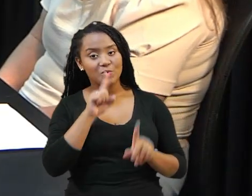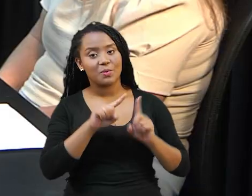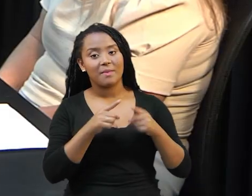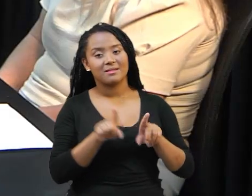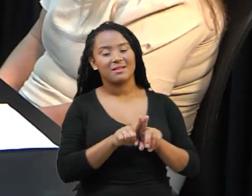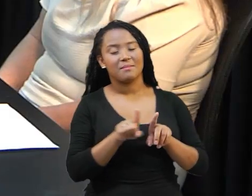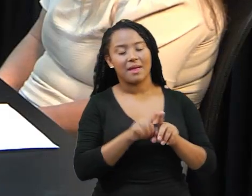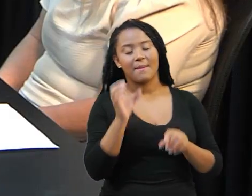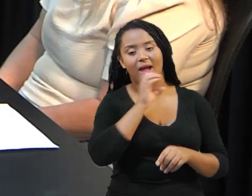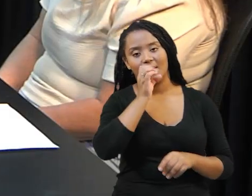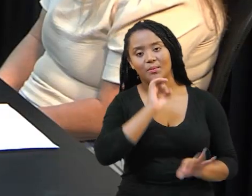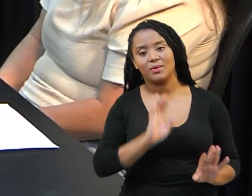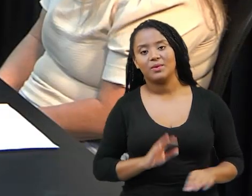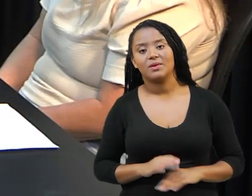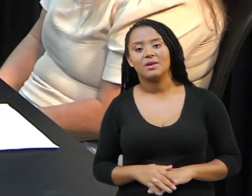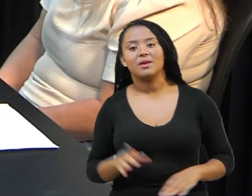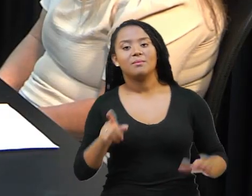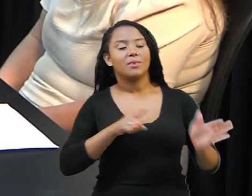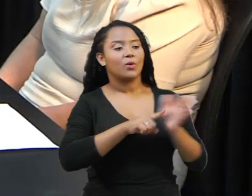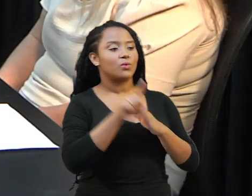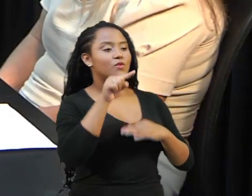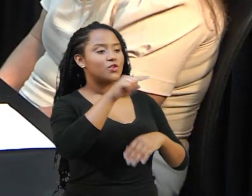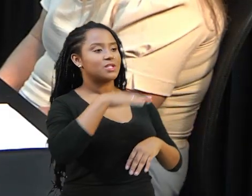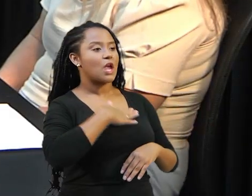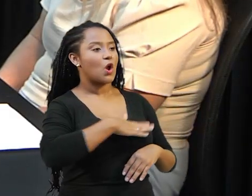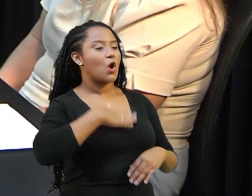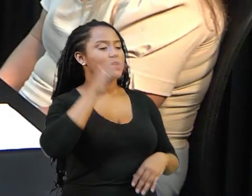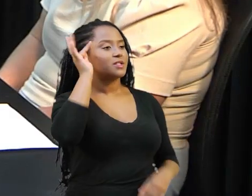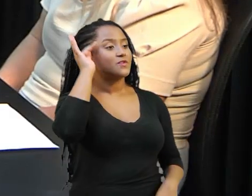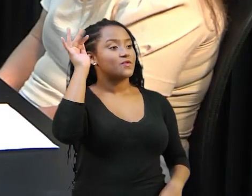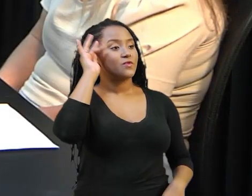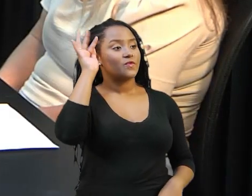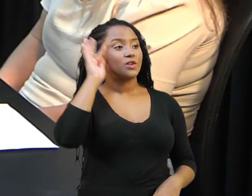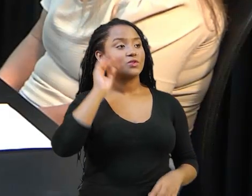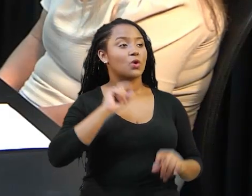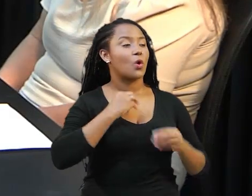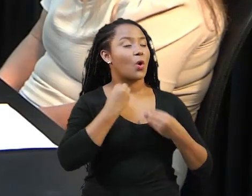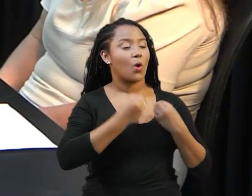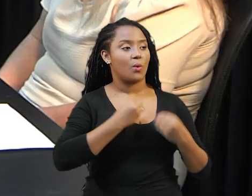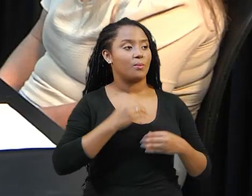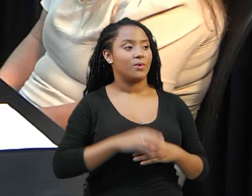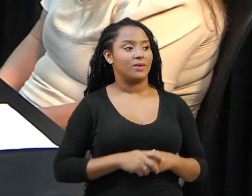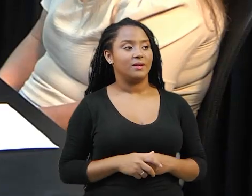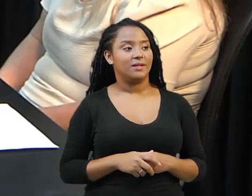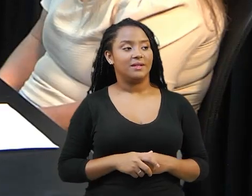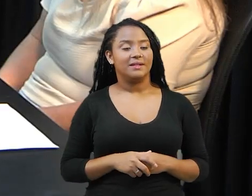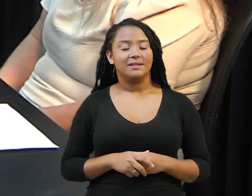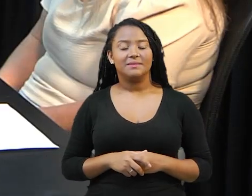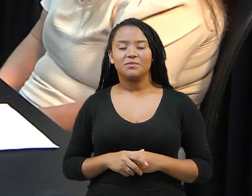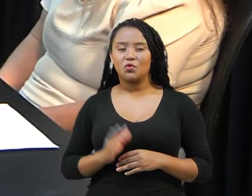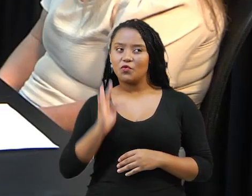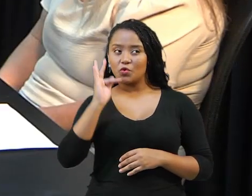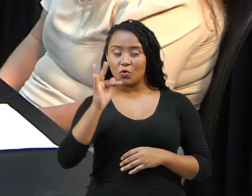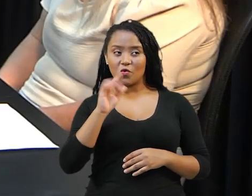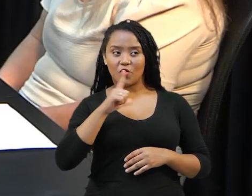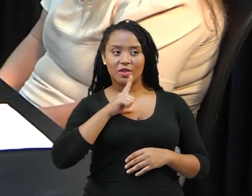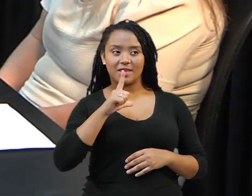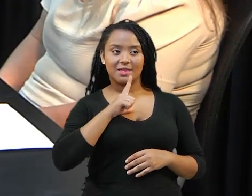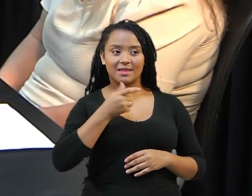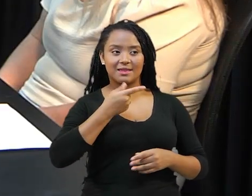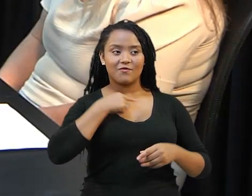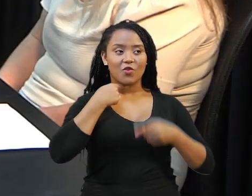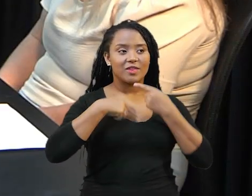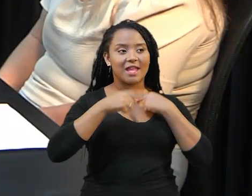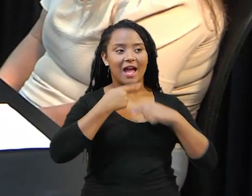Agora, professor, gosta de filosofia até que ponto? Ao ponto de futuramente se dedicar a ela um pouquinho?